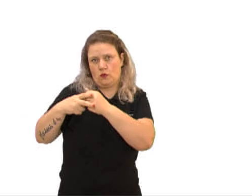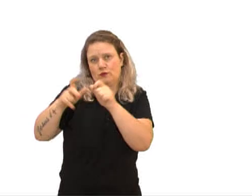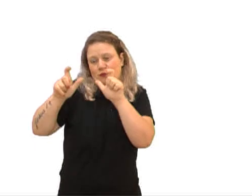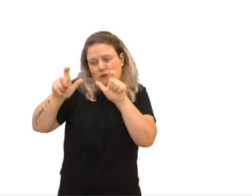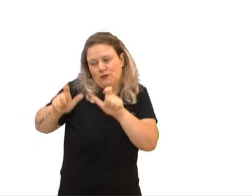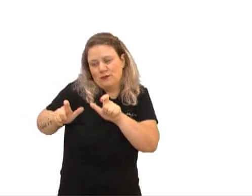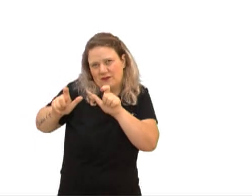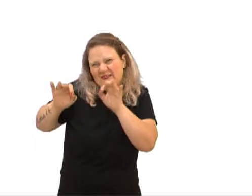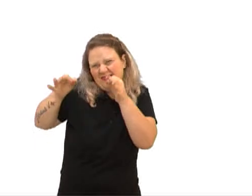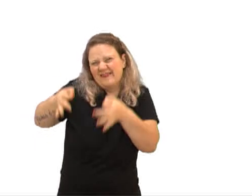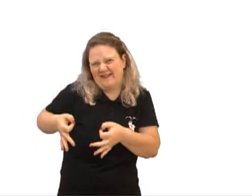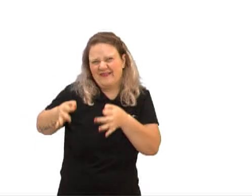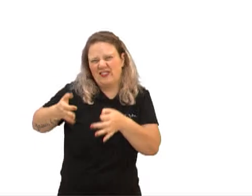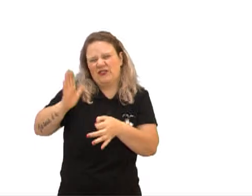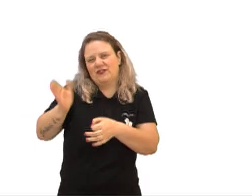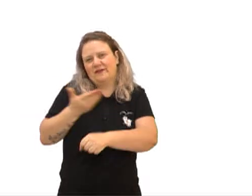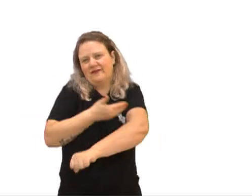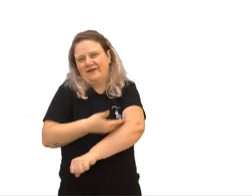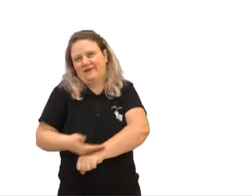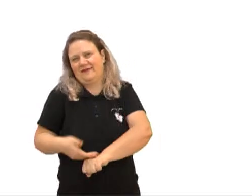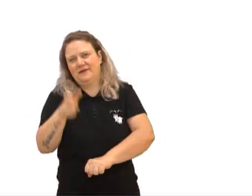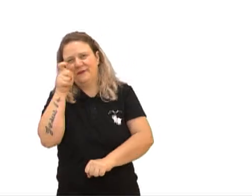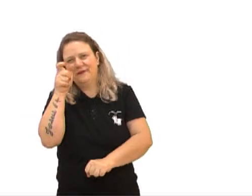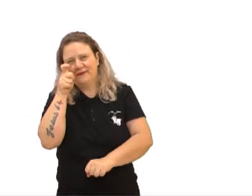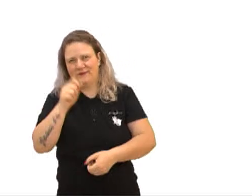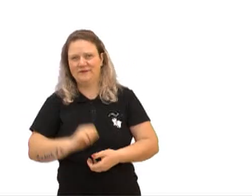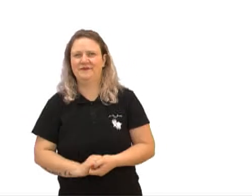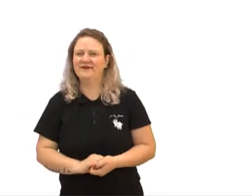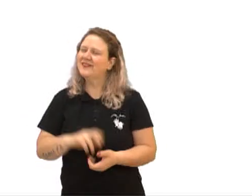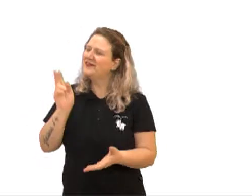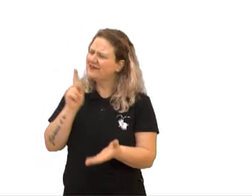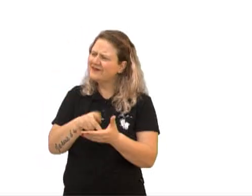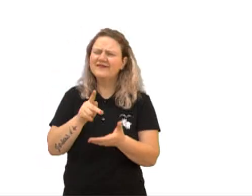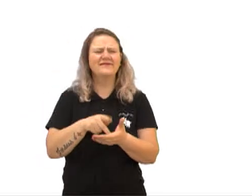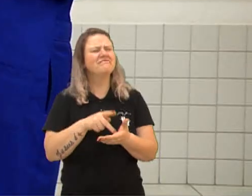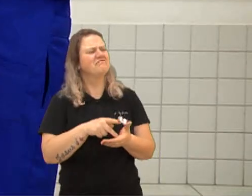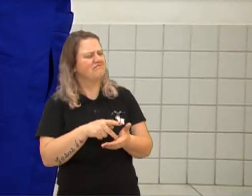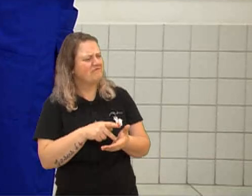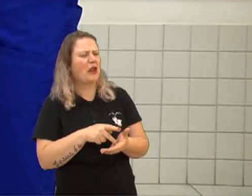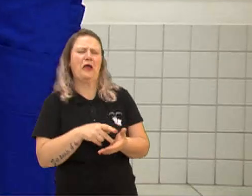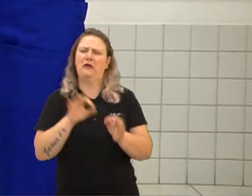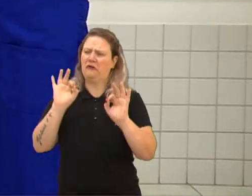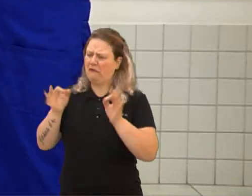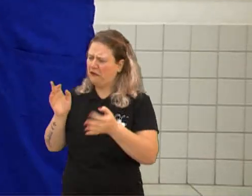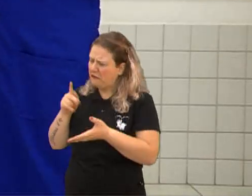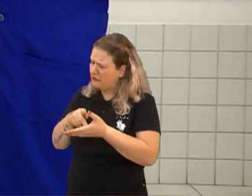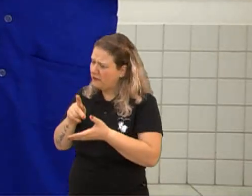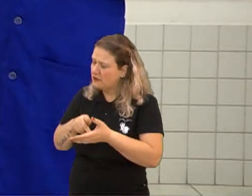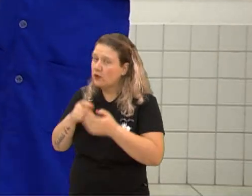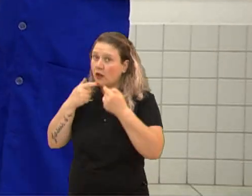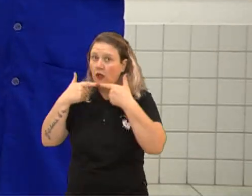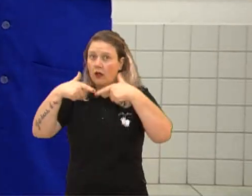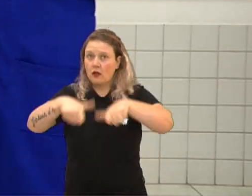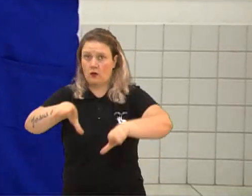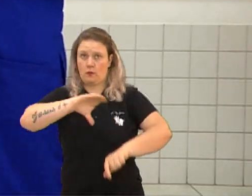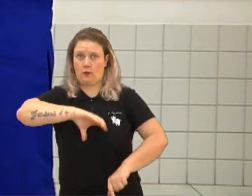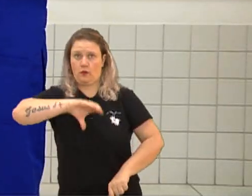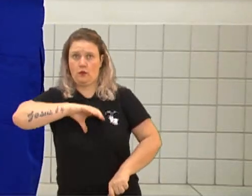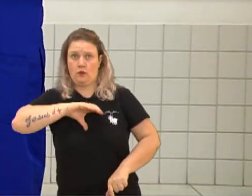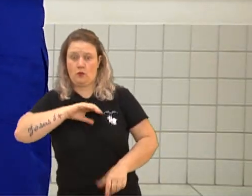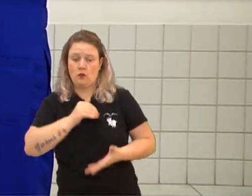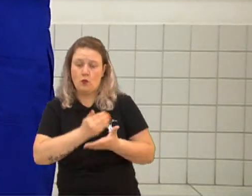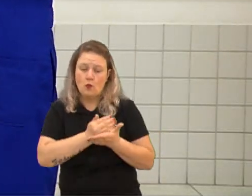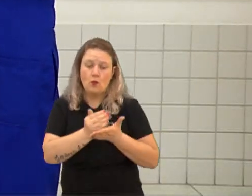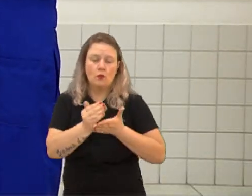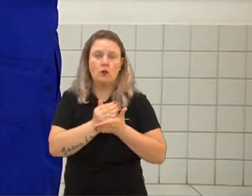lugarzinho dele, como vocês estão acostumados a ver. Não é verdade, professora Rosa? Isso, a gente está acostumado a ver na língua portuguesa o sujeito no